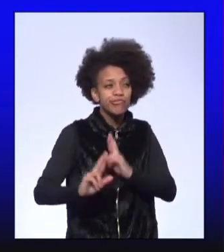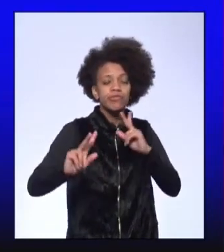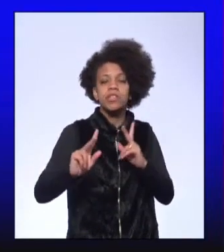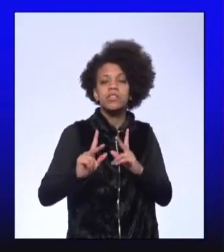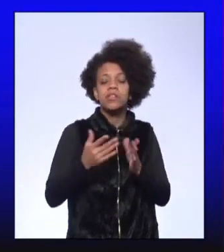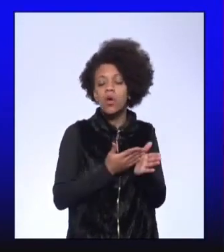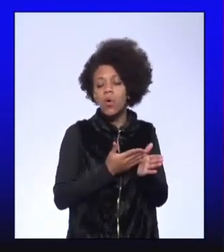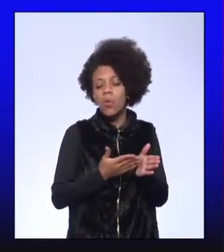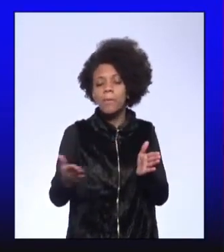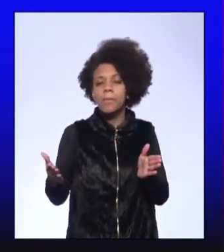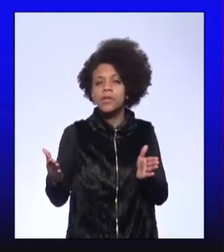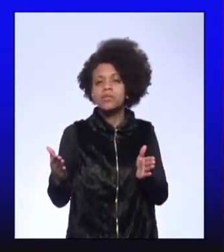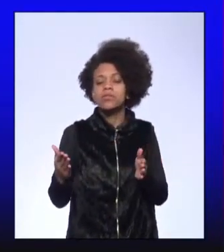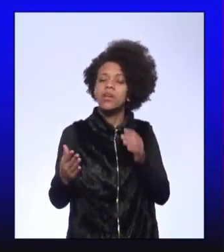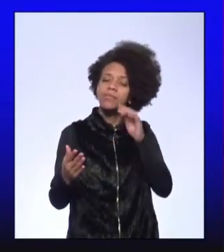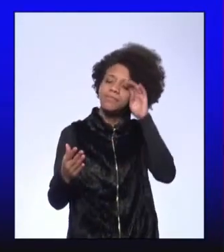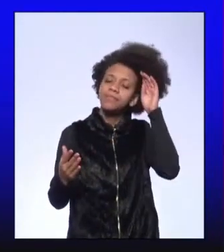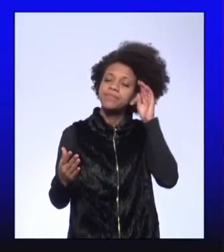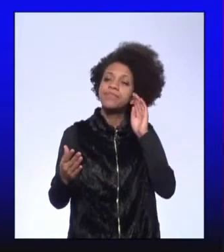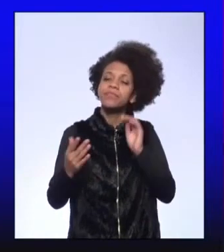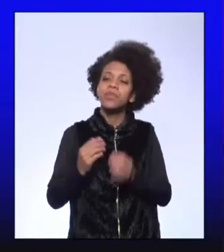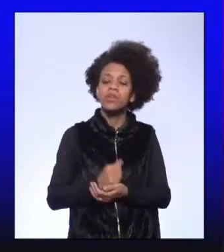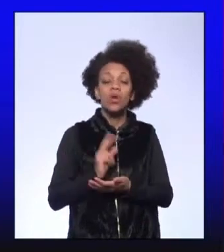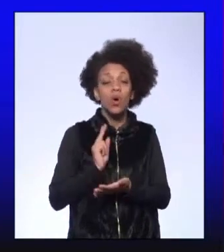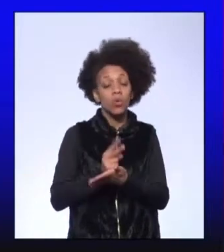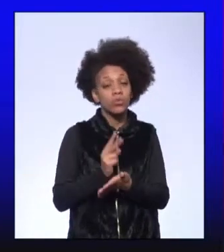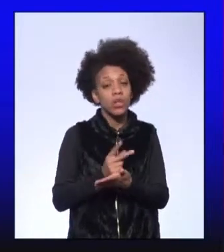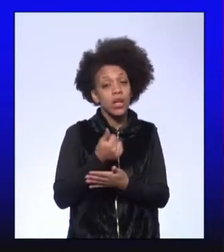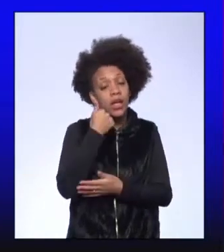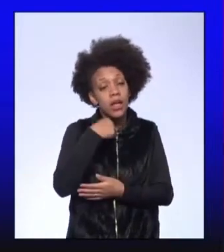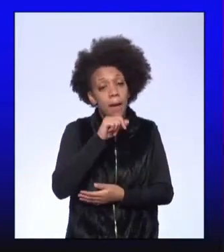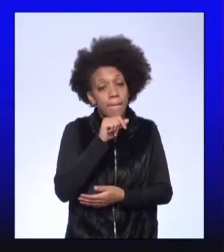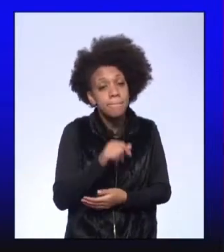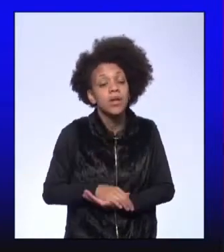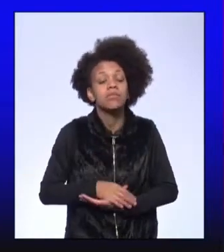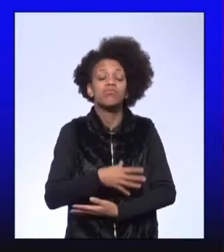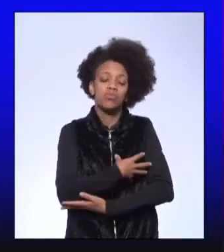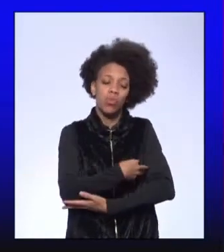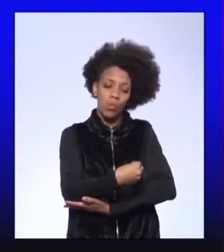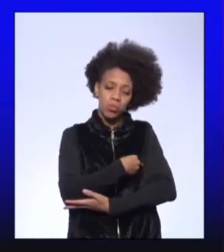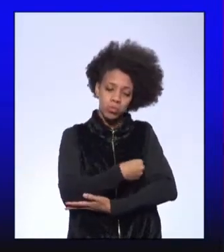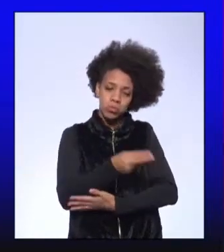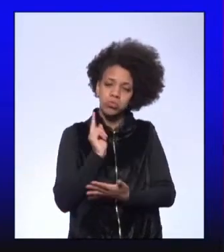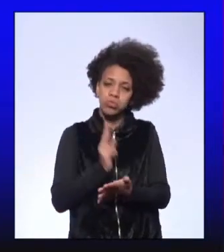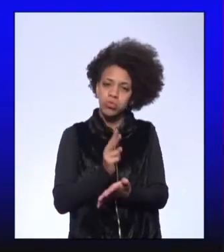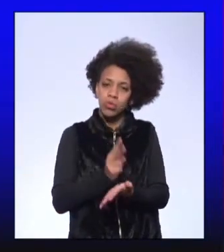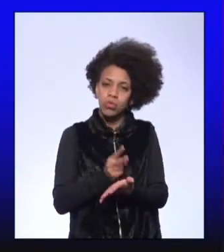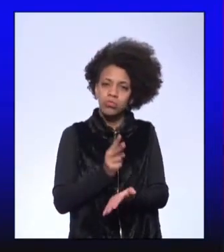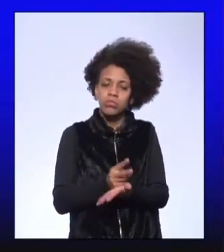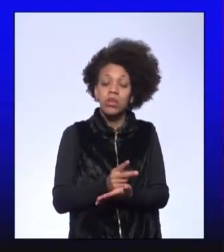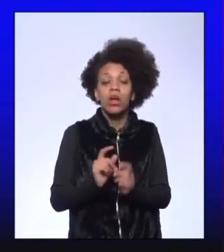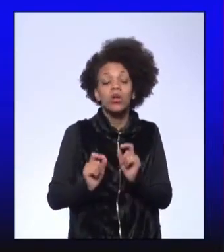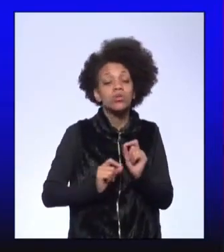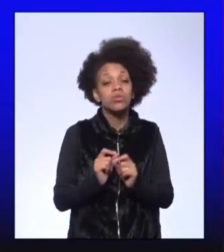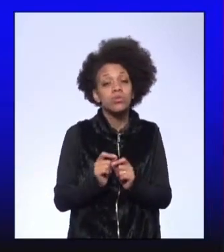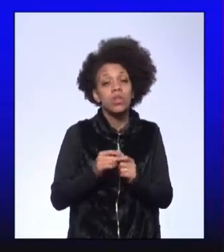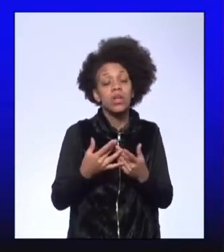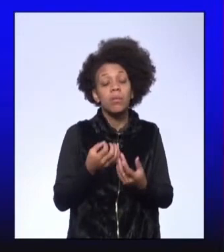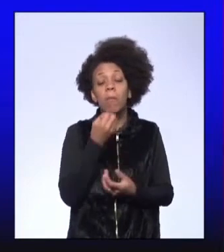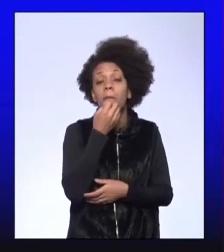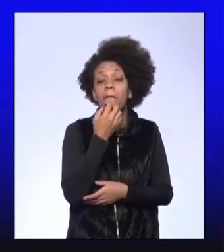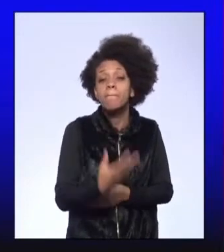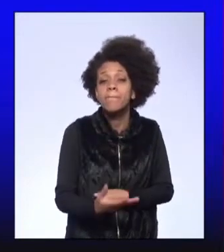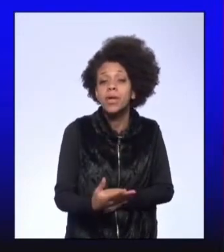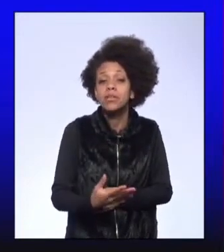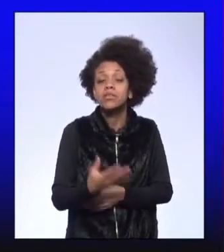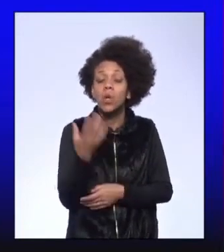nós mantivemos a orientação de que as mães amamentassem os seus bebês pelos benefícios inequívocos que o